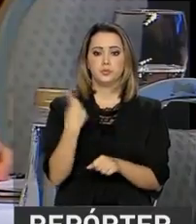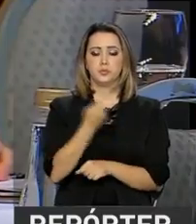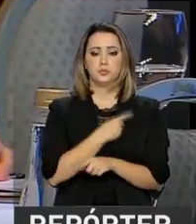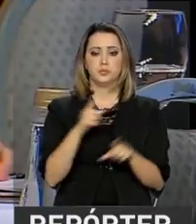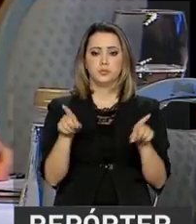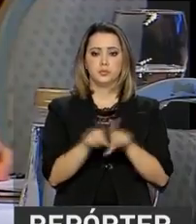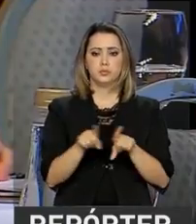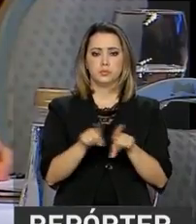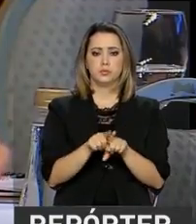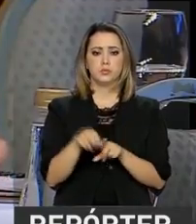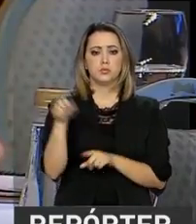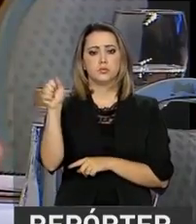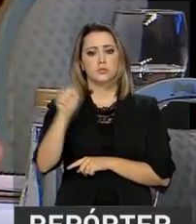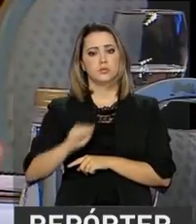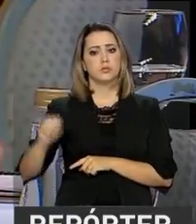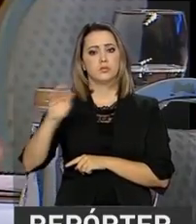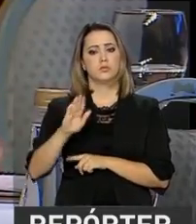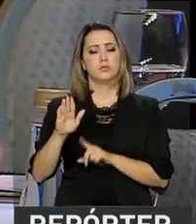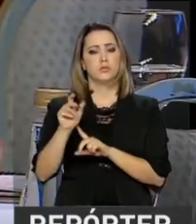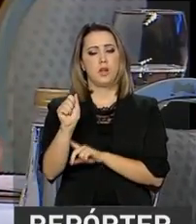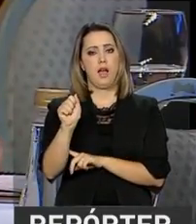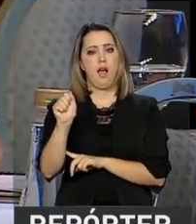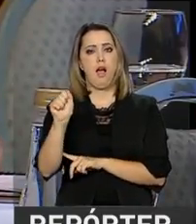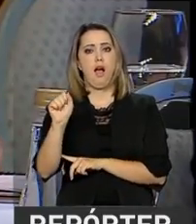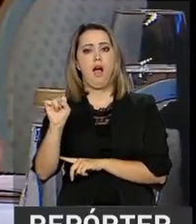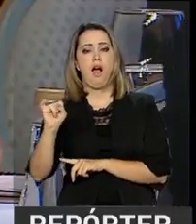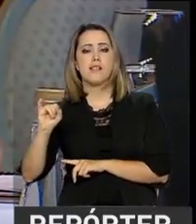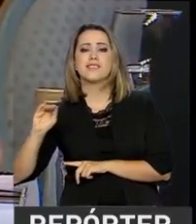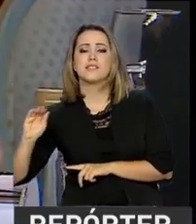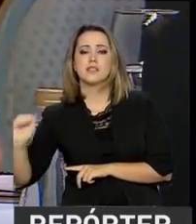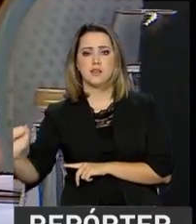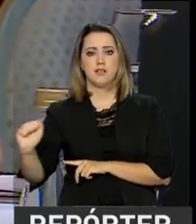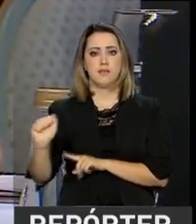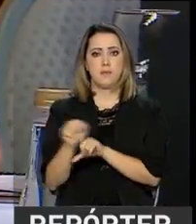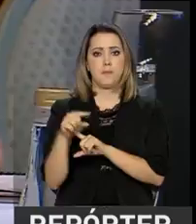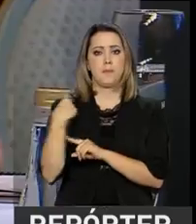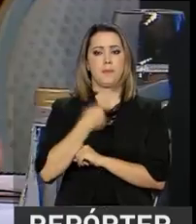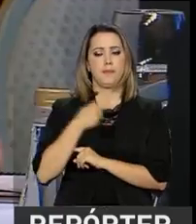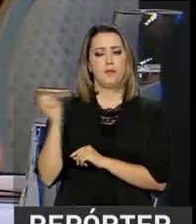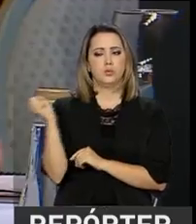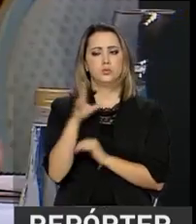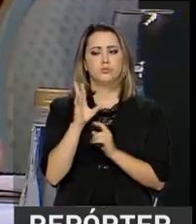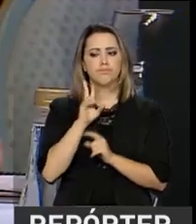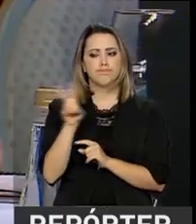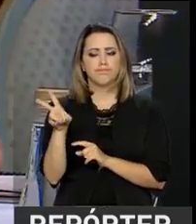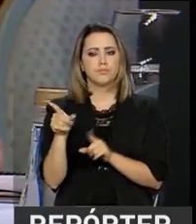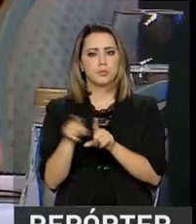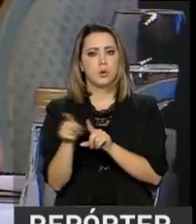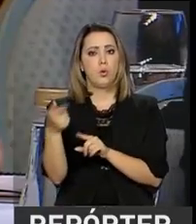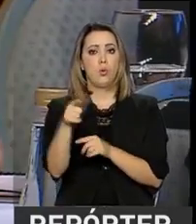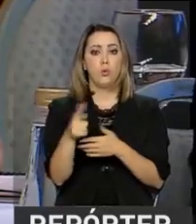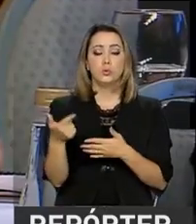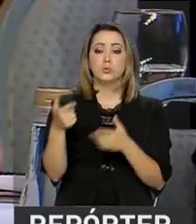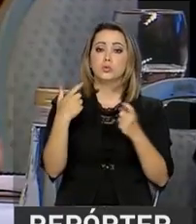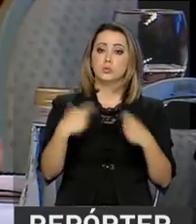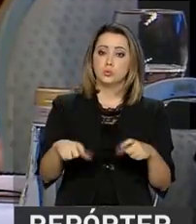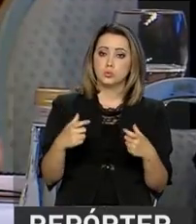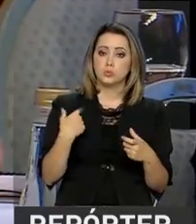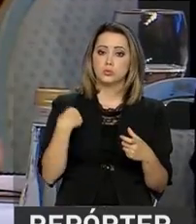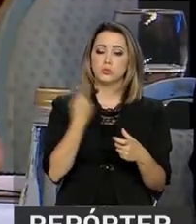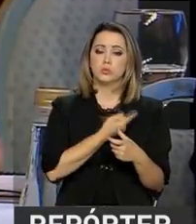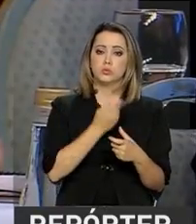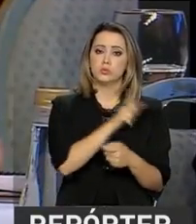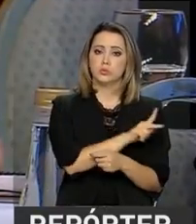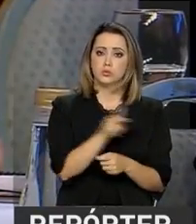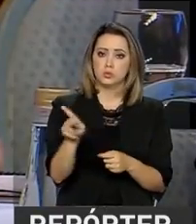também sobre a Ásia um novo olhar. Maior aproximação com parceiros asiáticos será outra vertente da